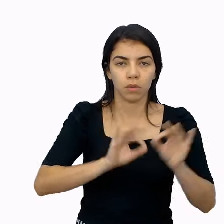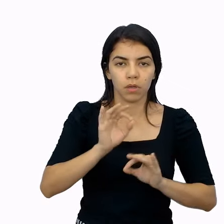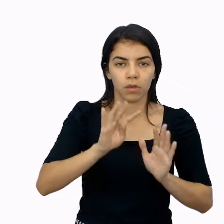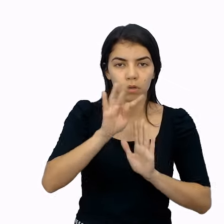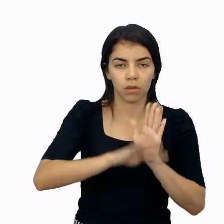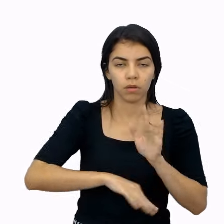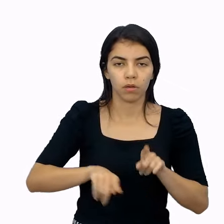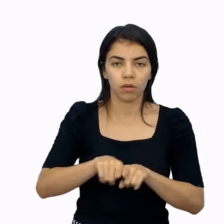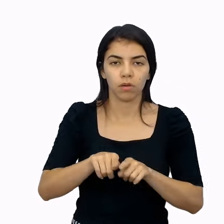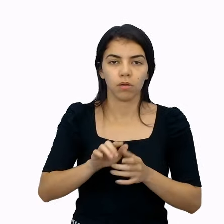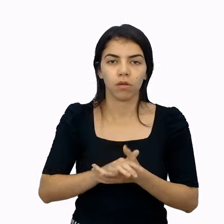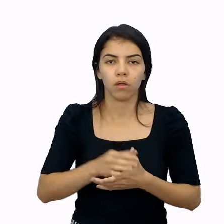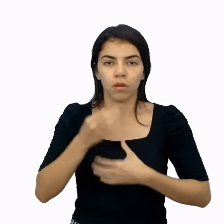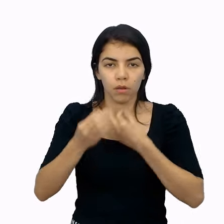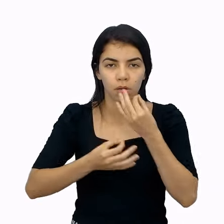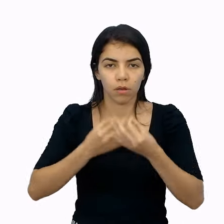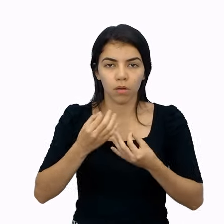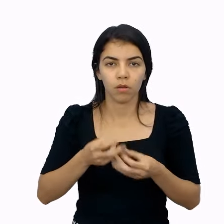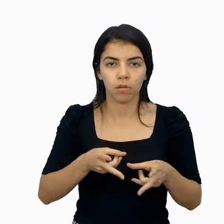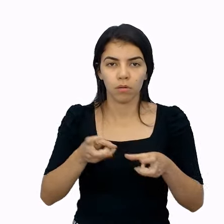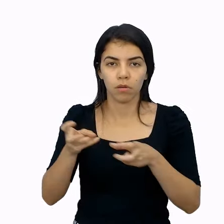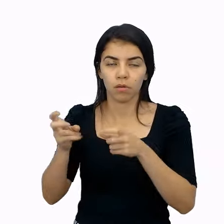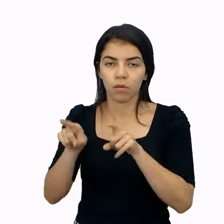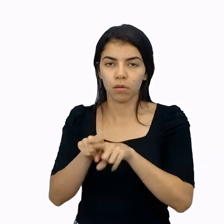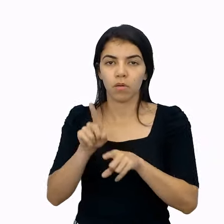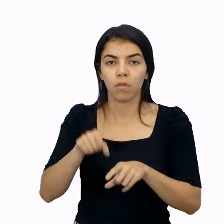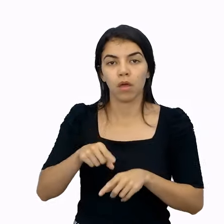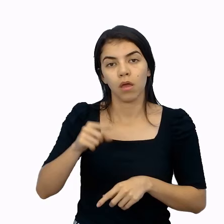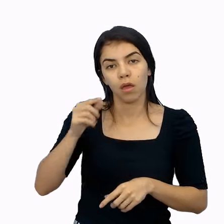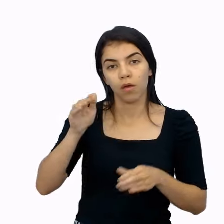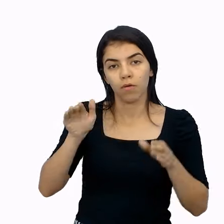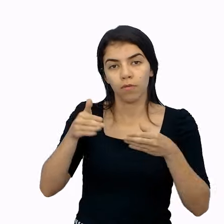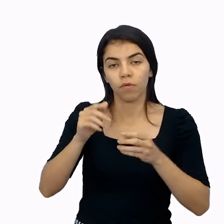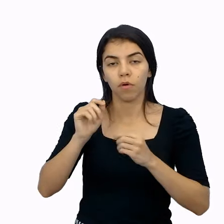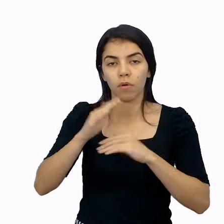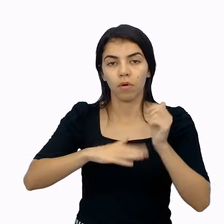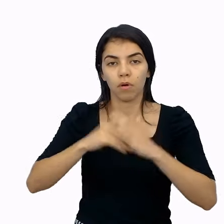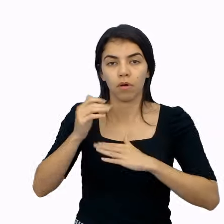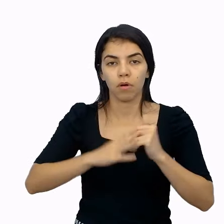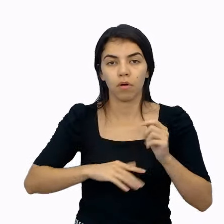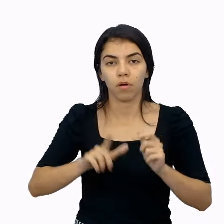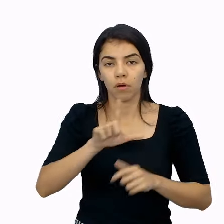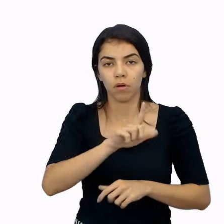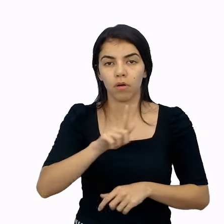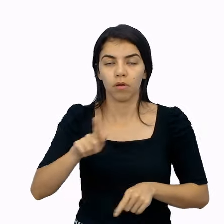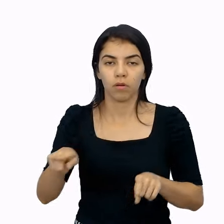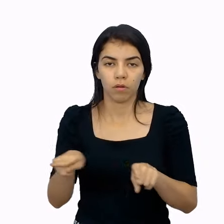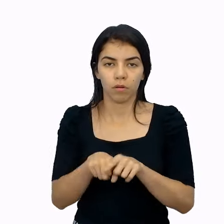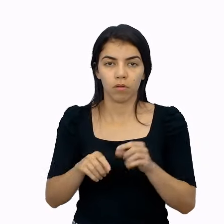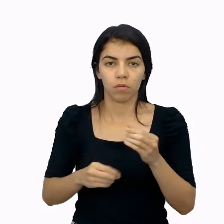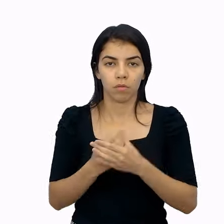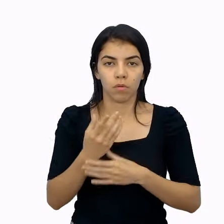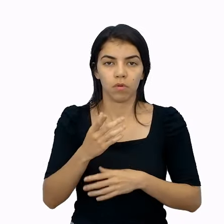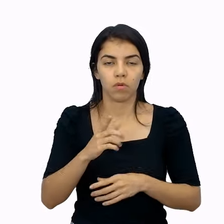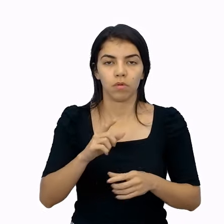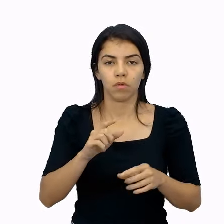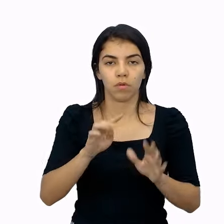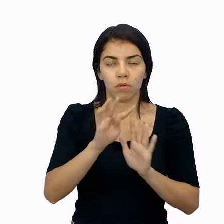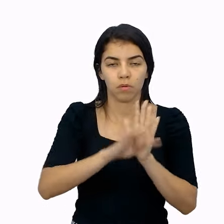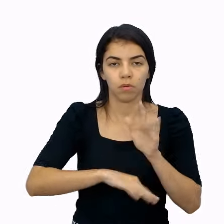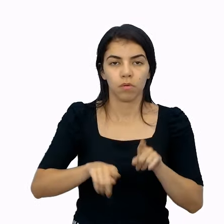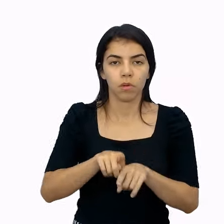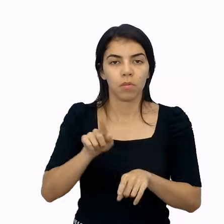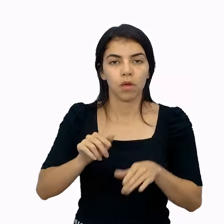textos argumentativos e apreciativos, pensando sempre nessas práticas de linguagem de produção textual. Então, nós temos aqui